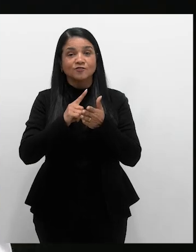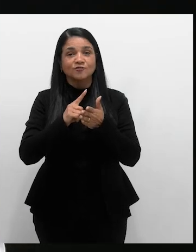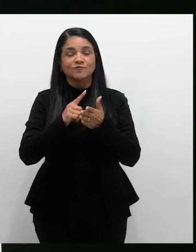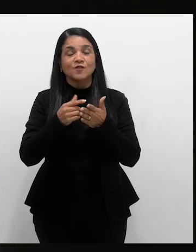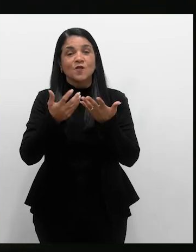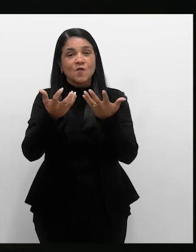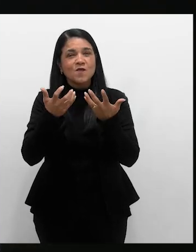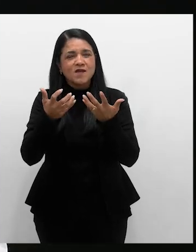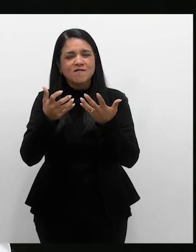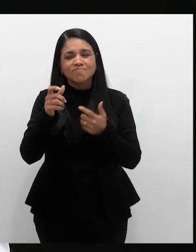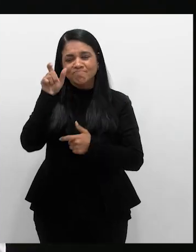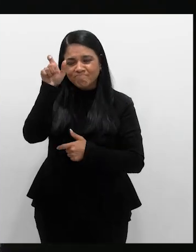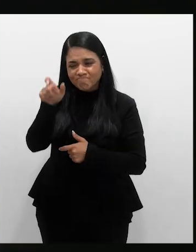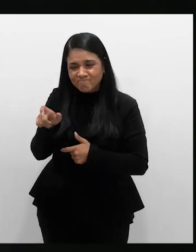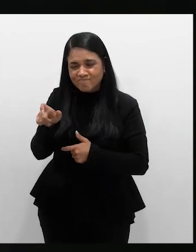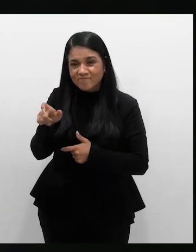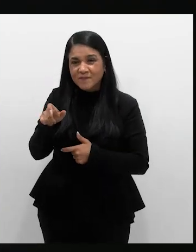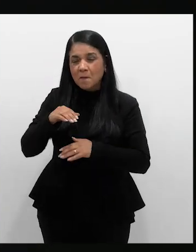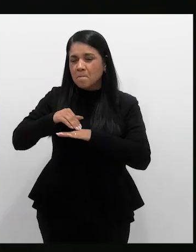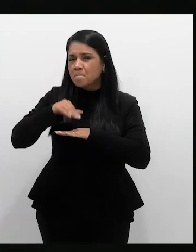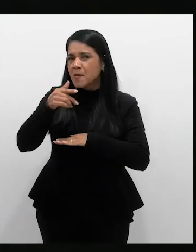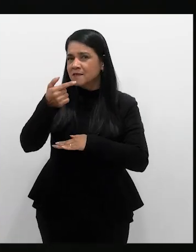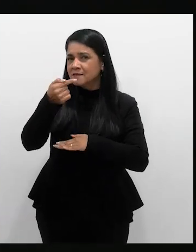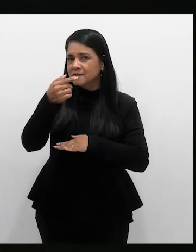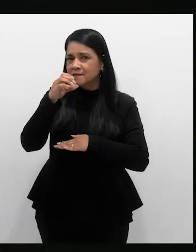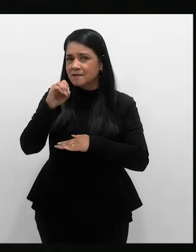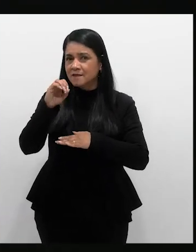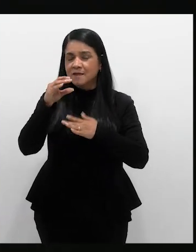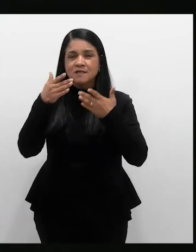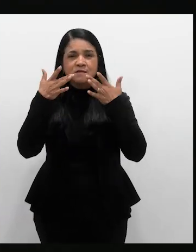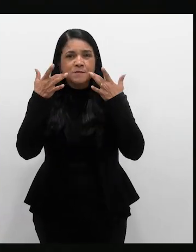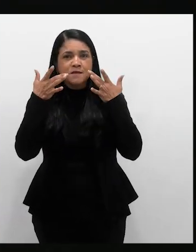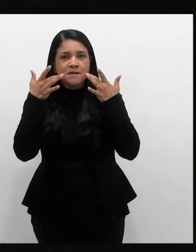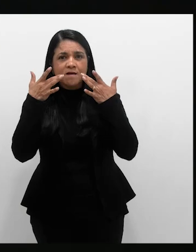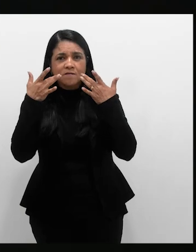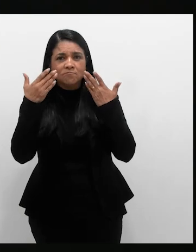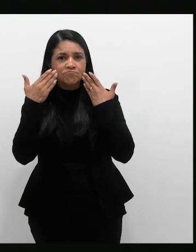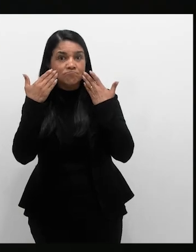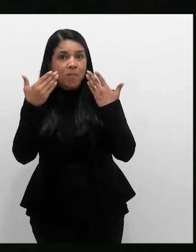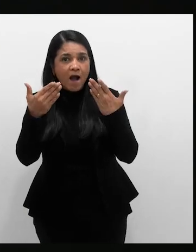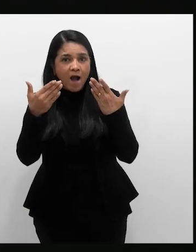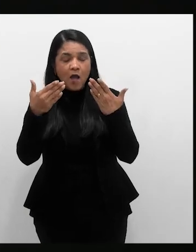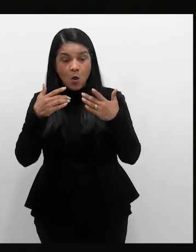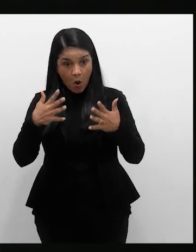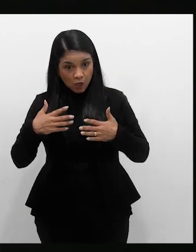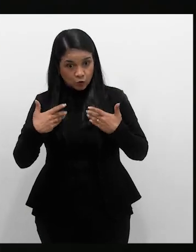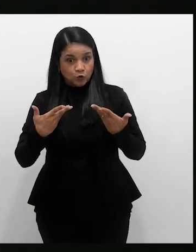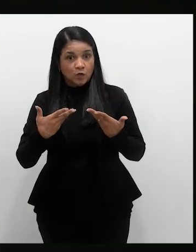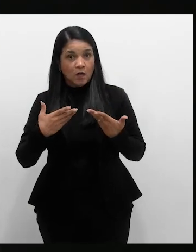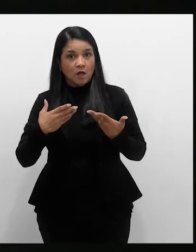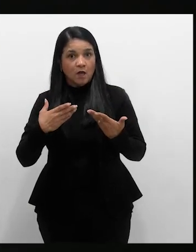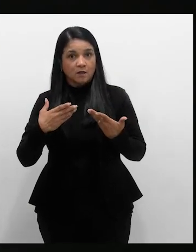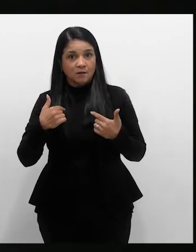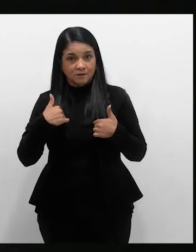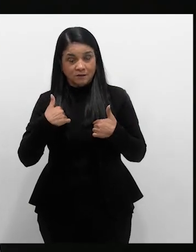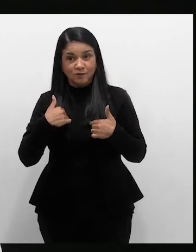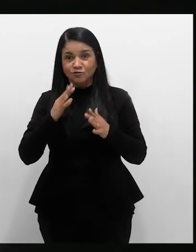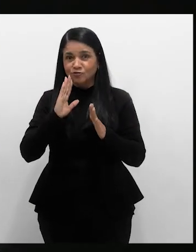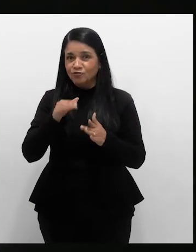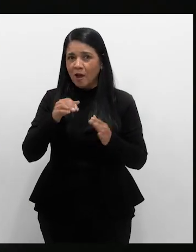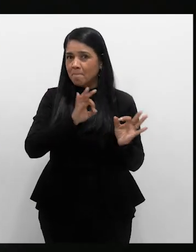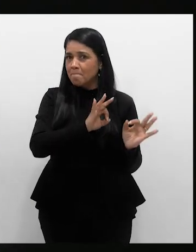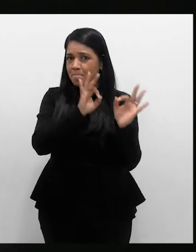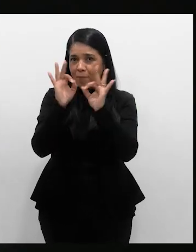queria falar de você, que tem mais de 70 espetáculos de teatro. Eu fiquei muito assustada, Cláudio. Eu já assisti